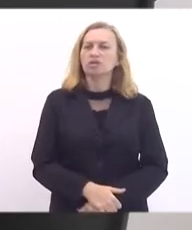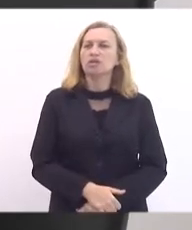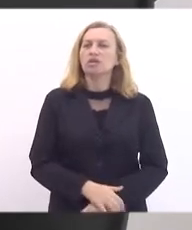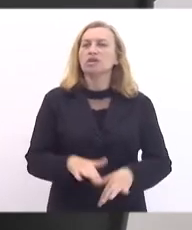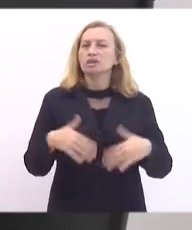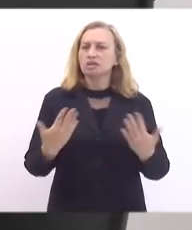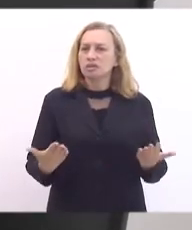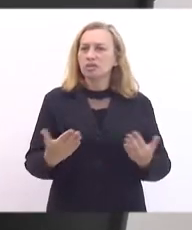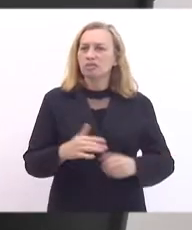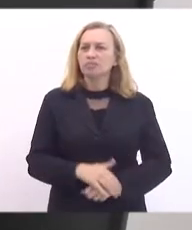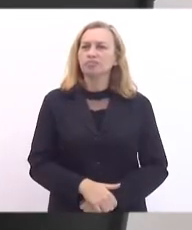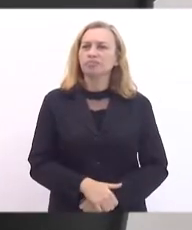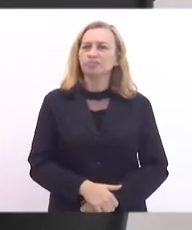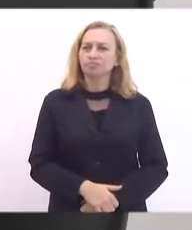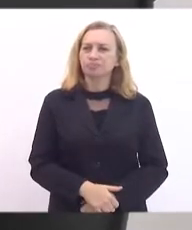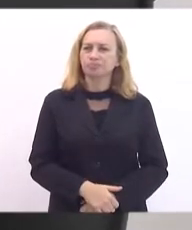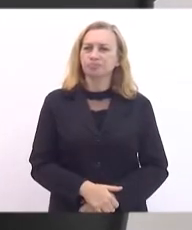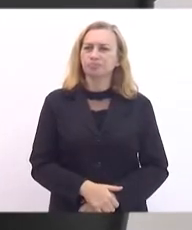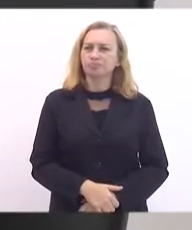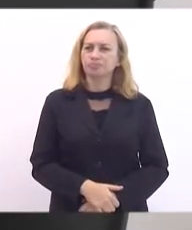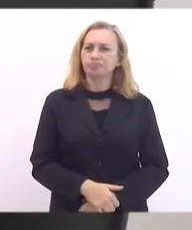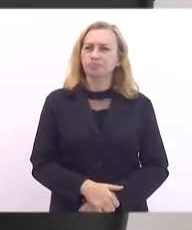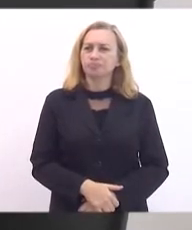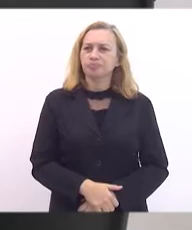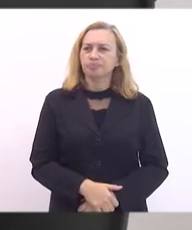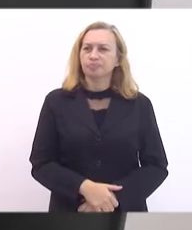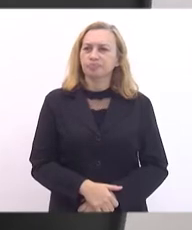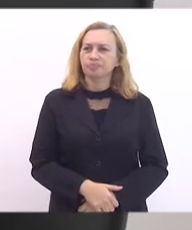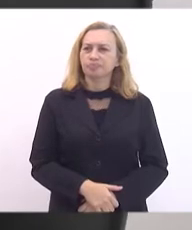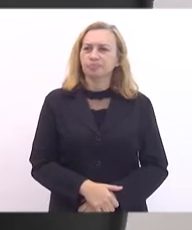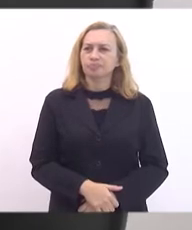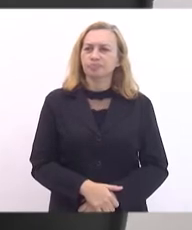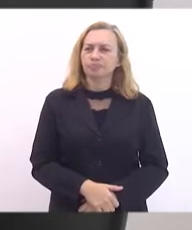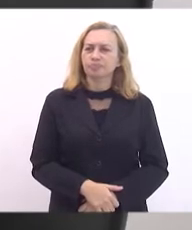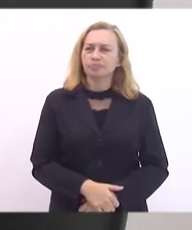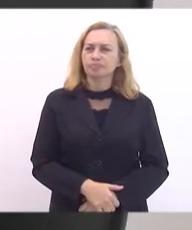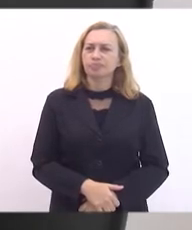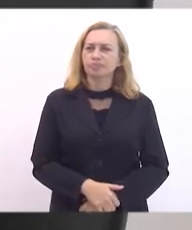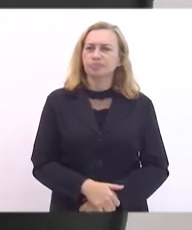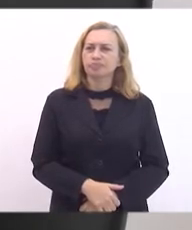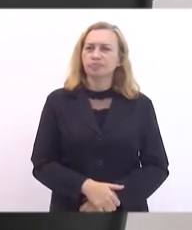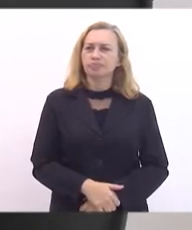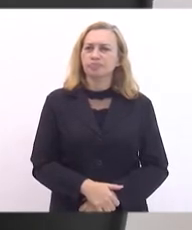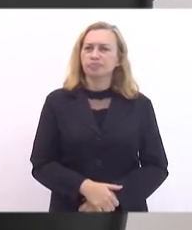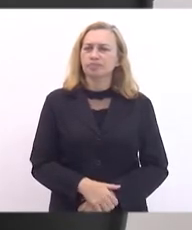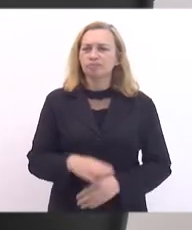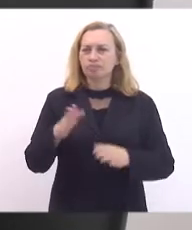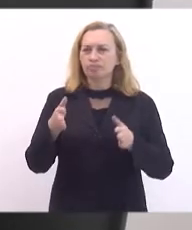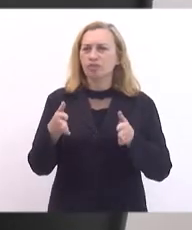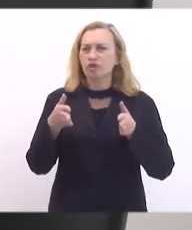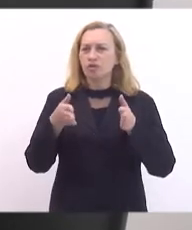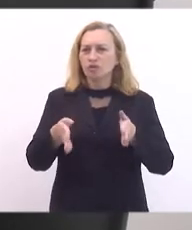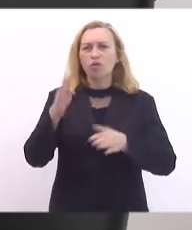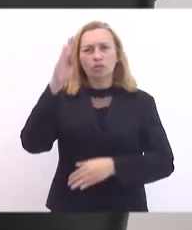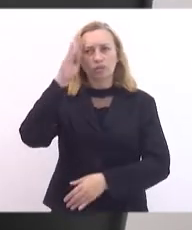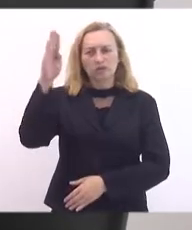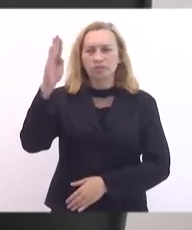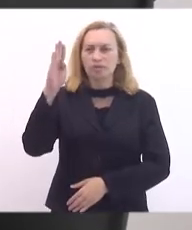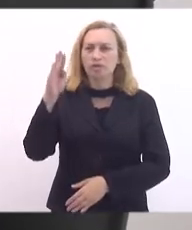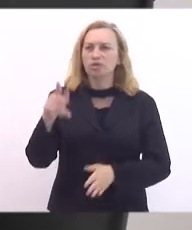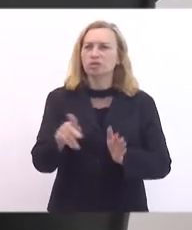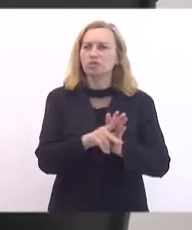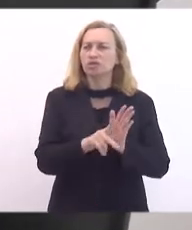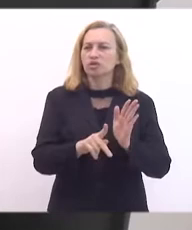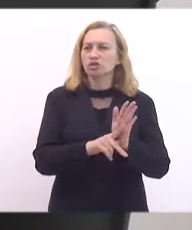bom Então essa é a é a questão flaming central desse